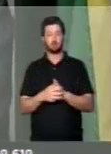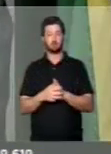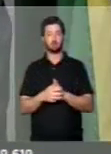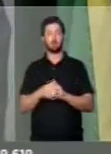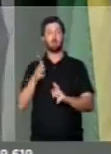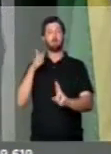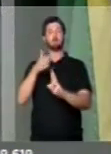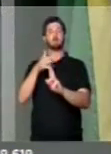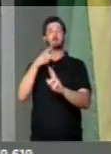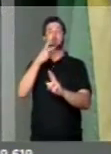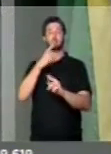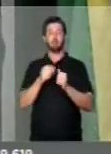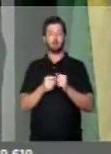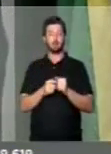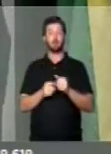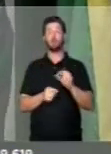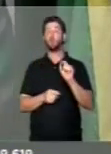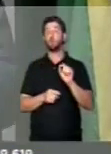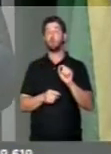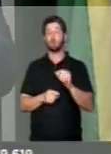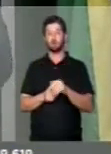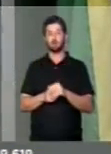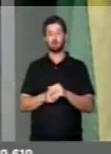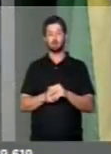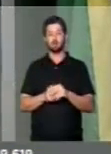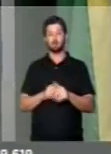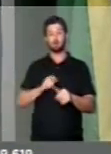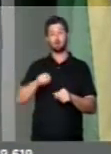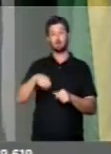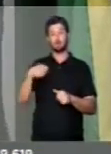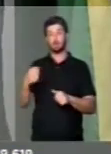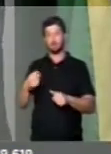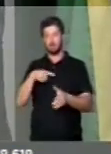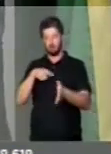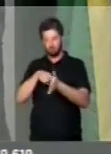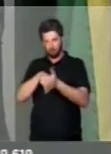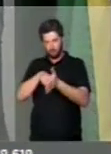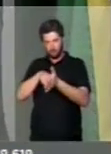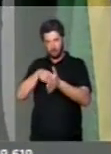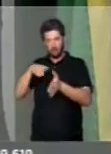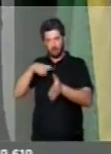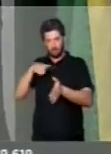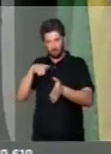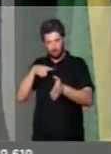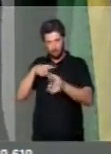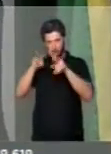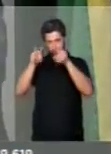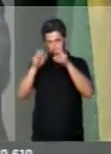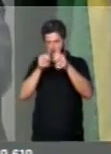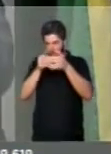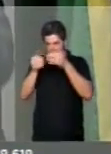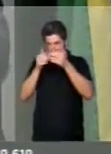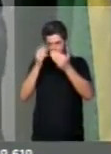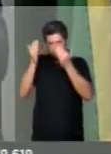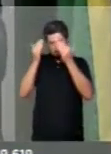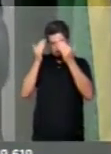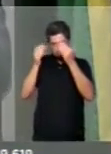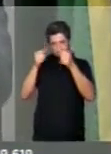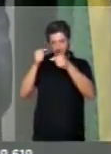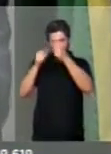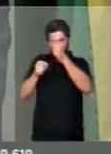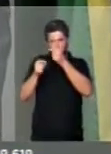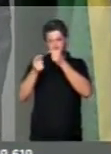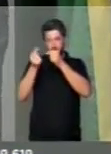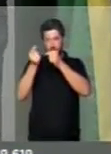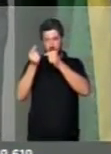uma referência para dizer que aquele que estiver sendo investigado com relação a qualquer